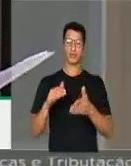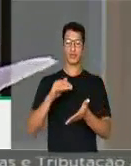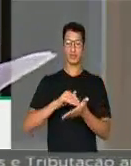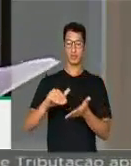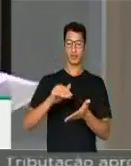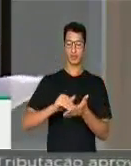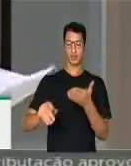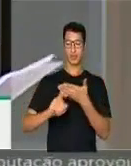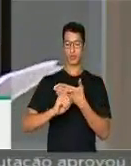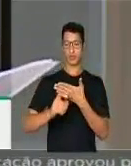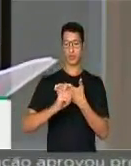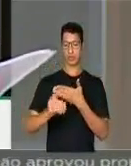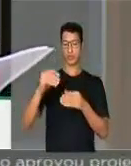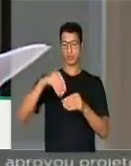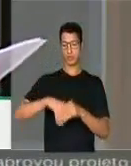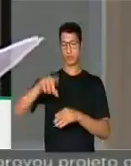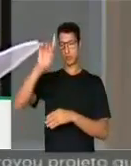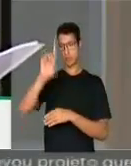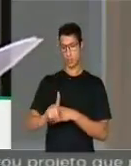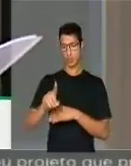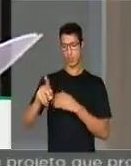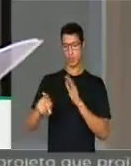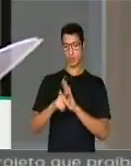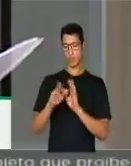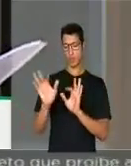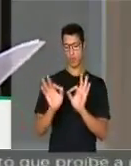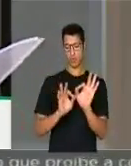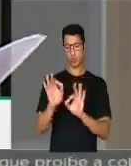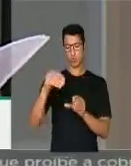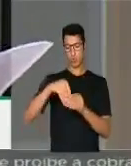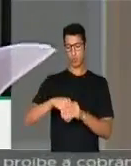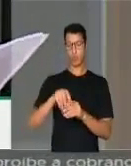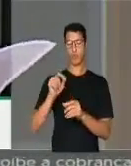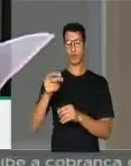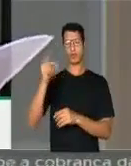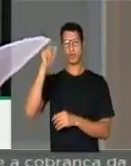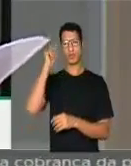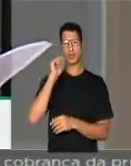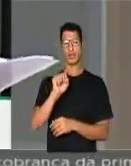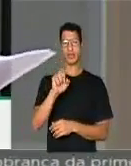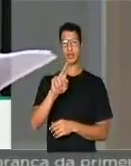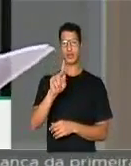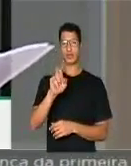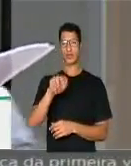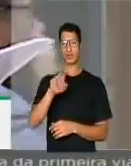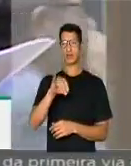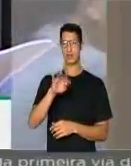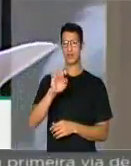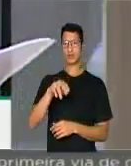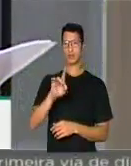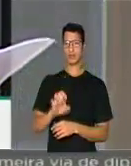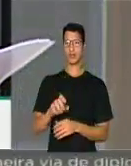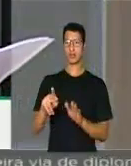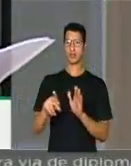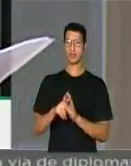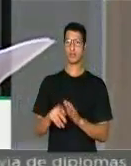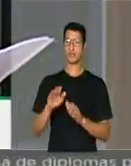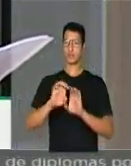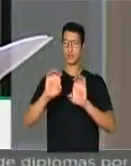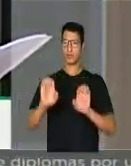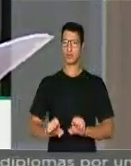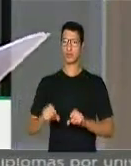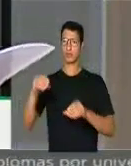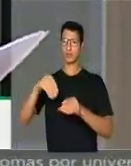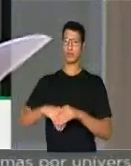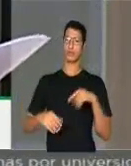secretário executivo, diretor executivo desse órgão, que à época era superintendente do Departamento Nacional de